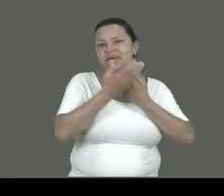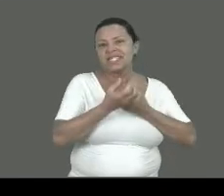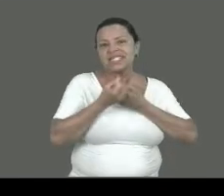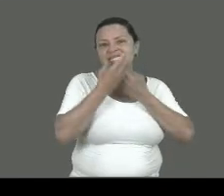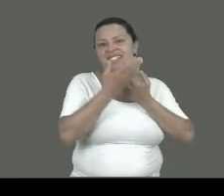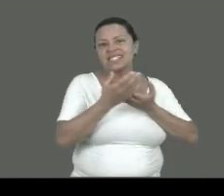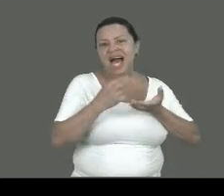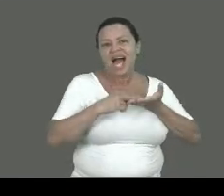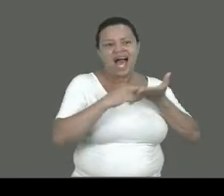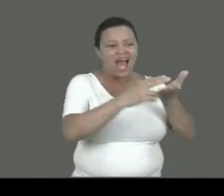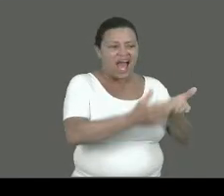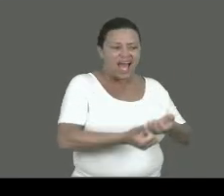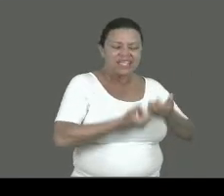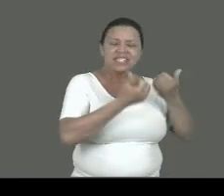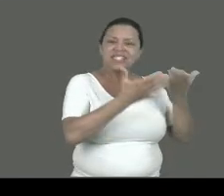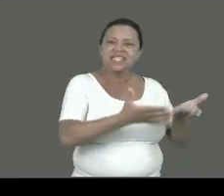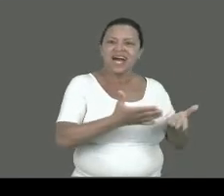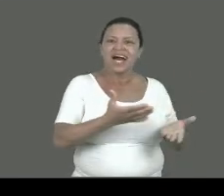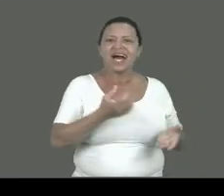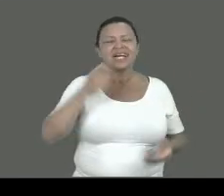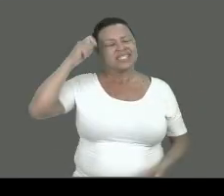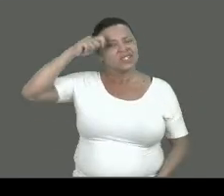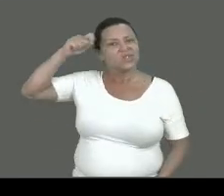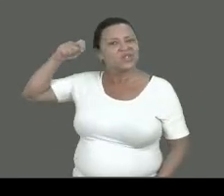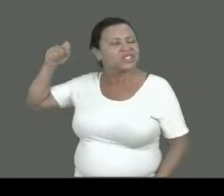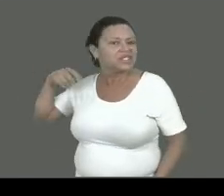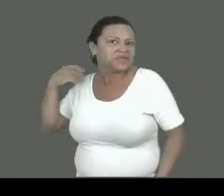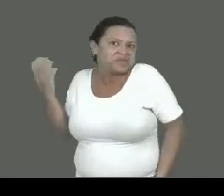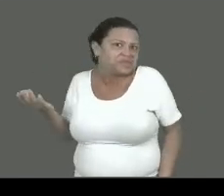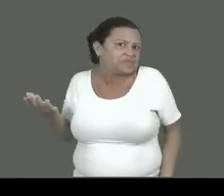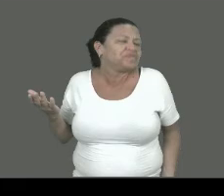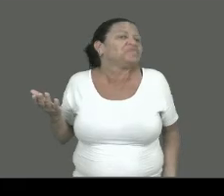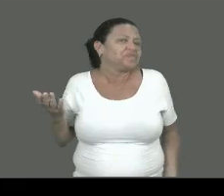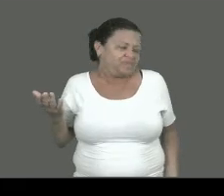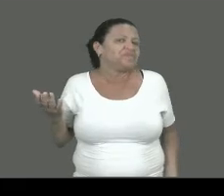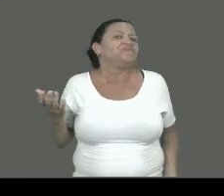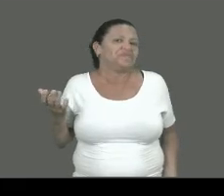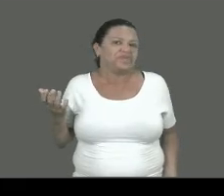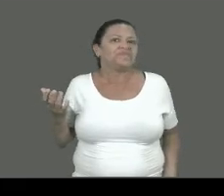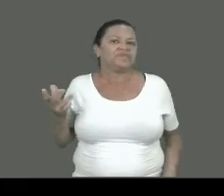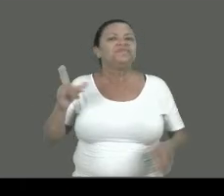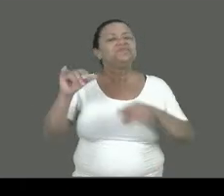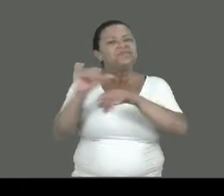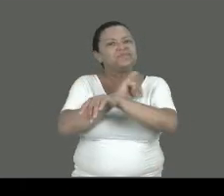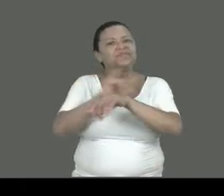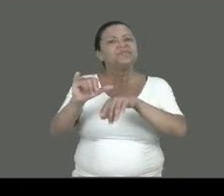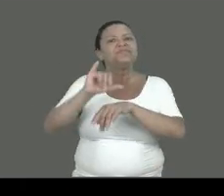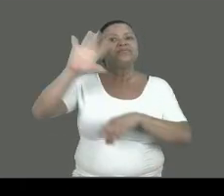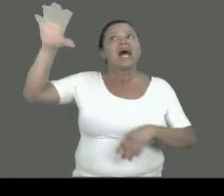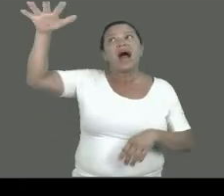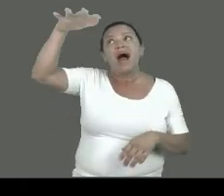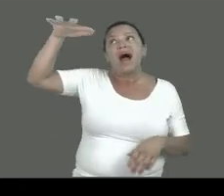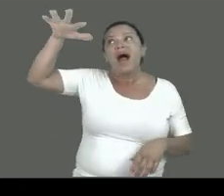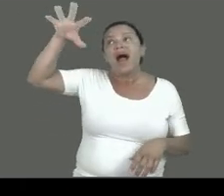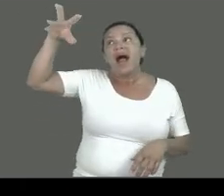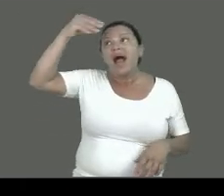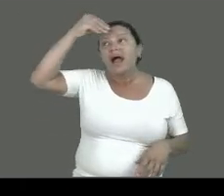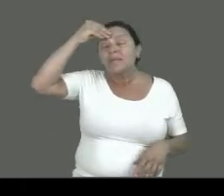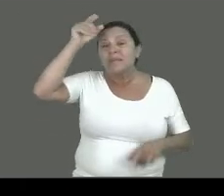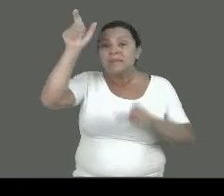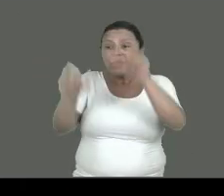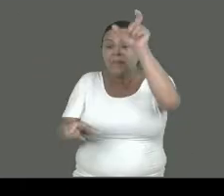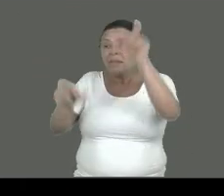mensagem, poder trazer uma notícia, se utilizar das ferramentas que a mediunidade deu aos